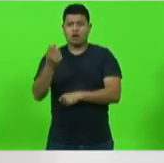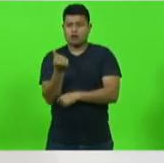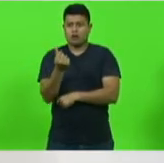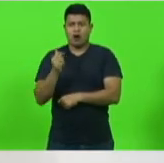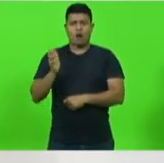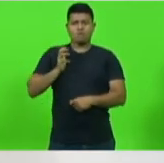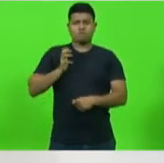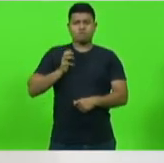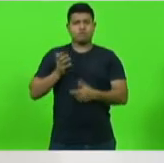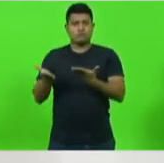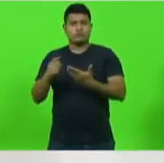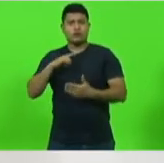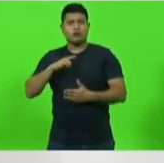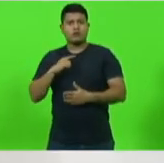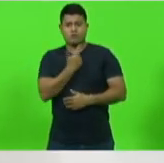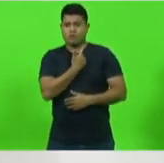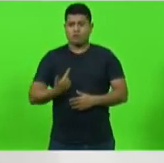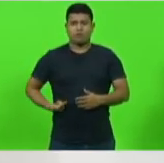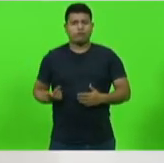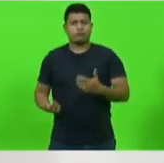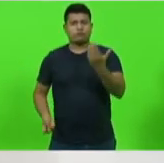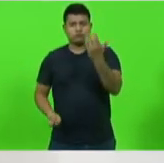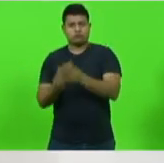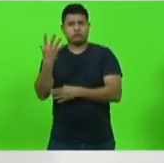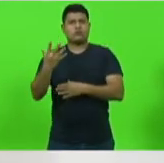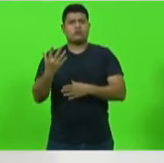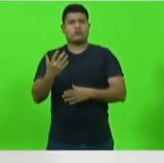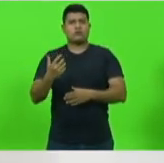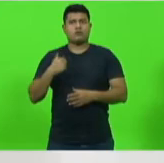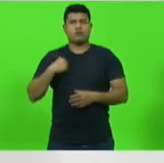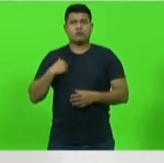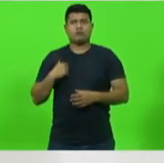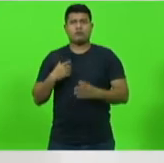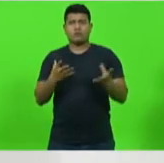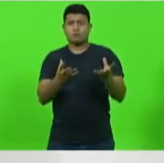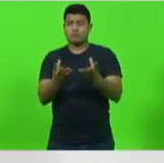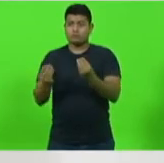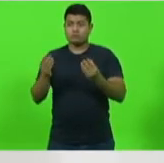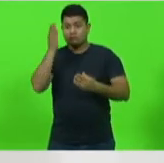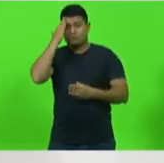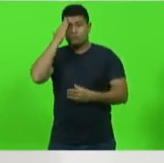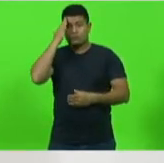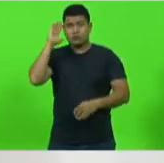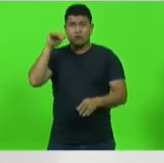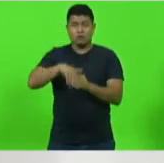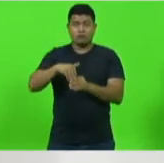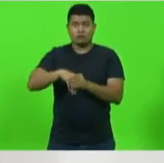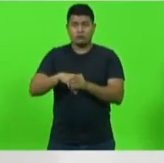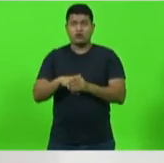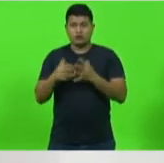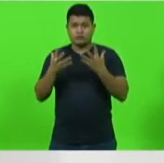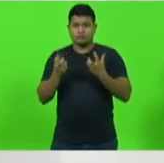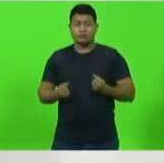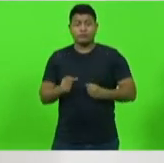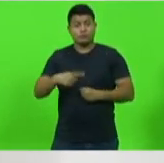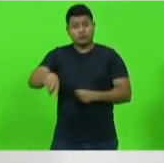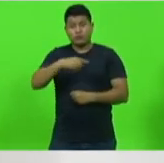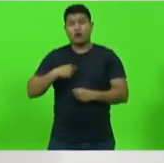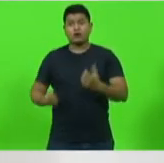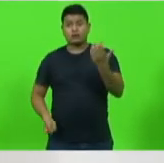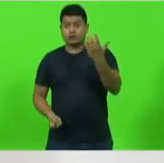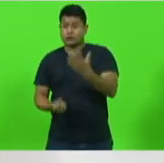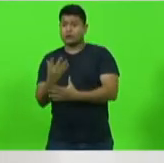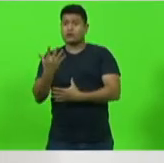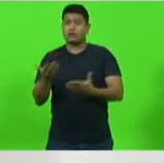O governo criou isso, o governo mandou para cá, e eu sei que muitos votaram a contragosto, mas nós criamos esses novos ricos